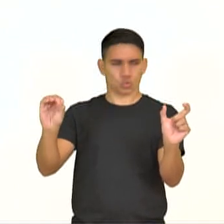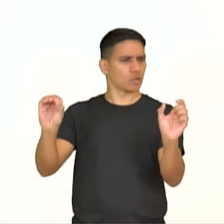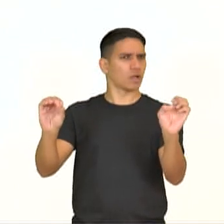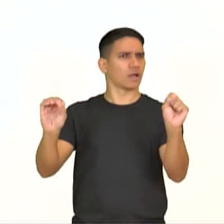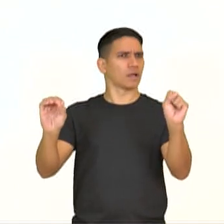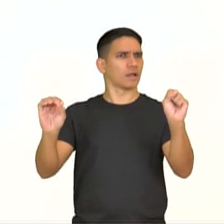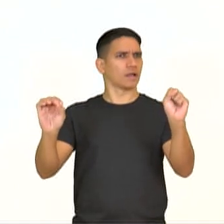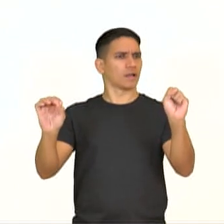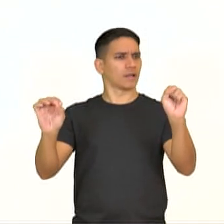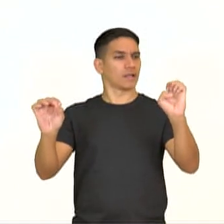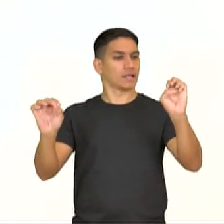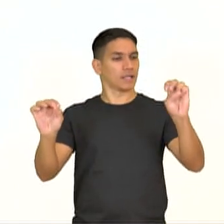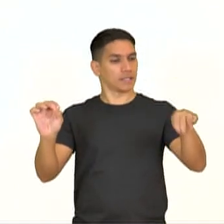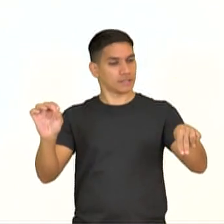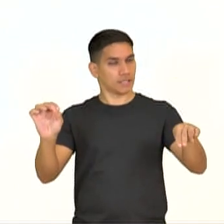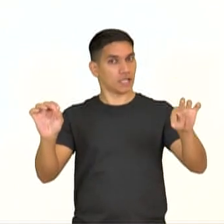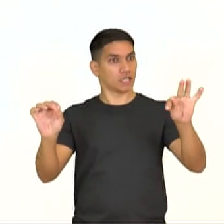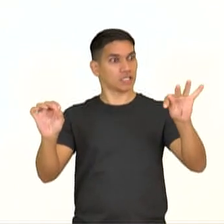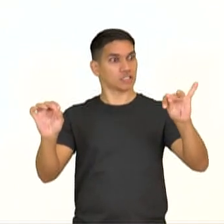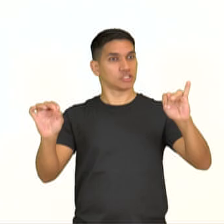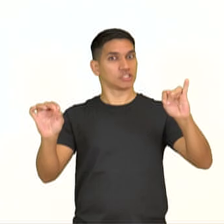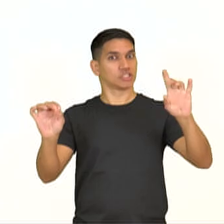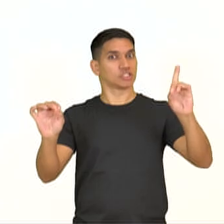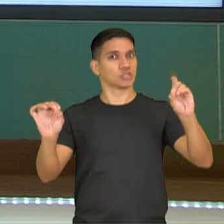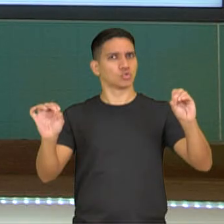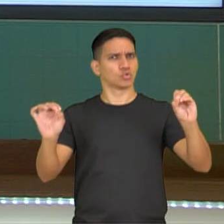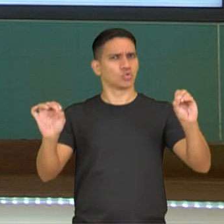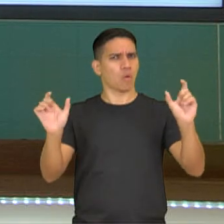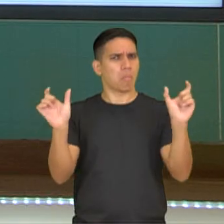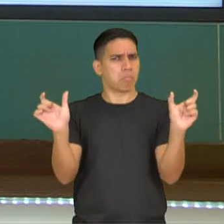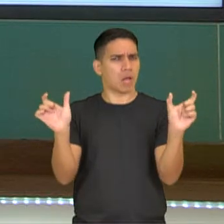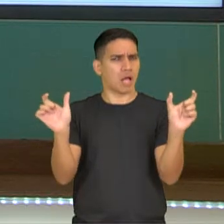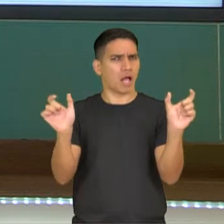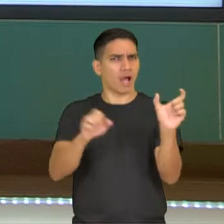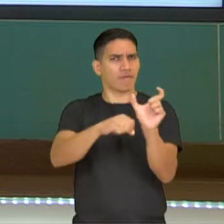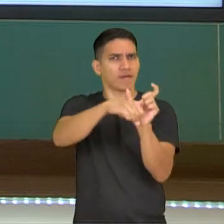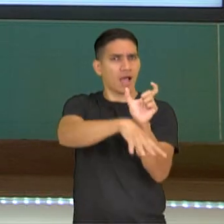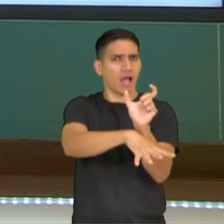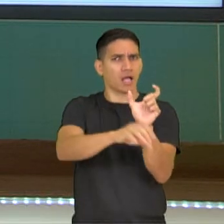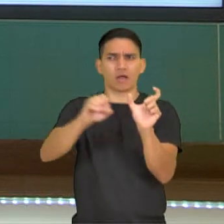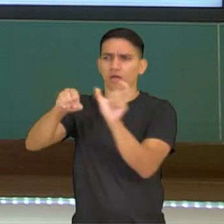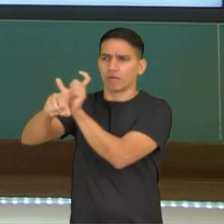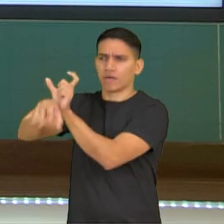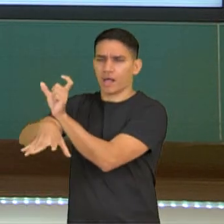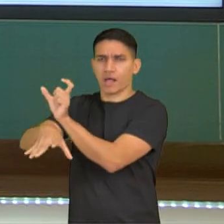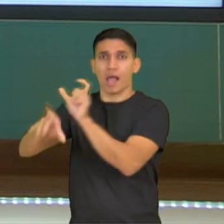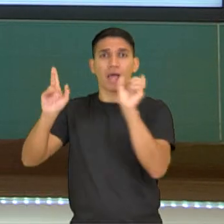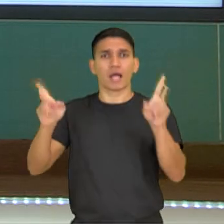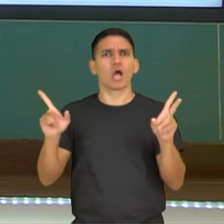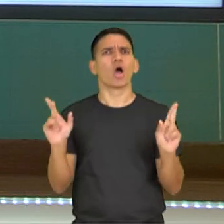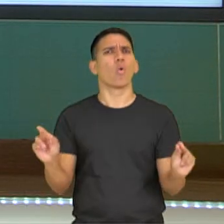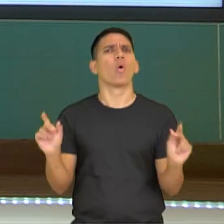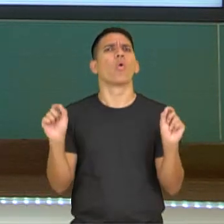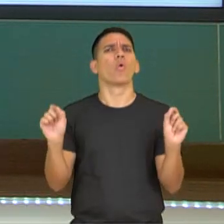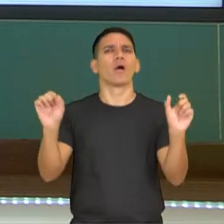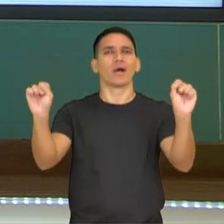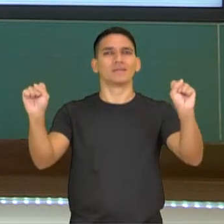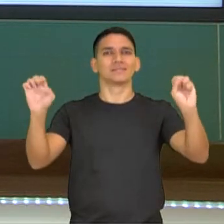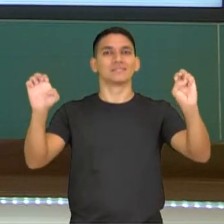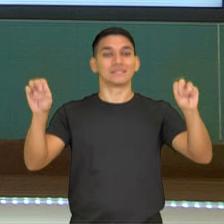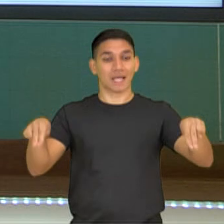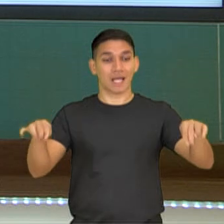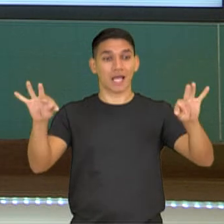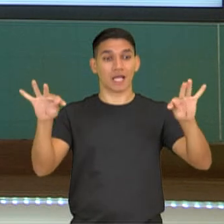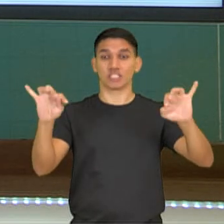comum ali o mesmo radical, né? Qual que seria esse radical? O sente, né? Então, sentimento,